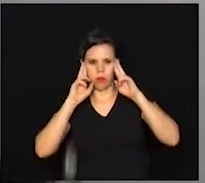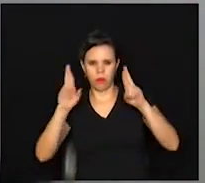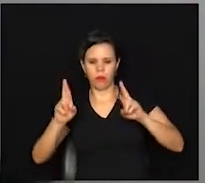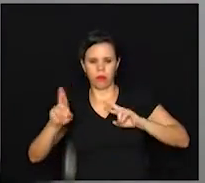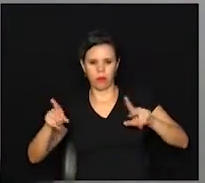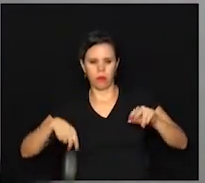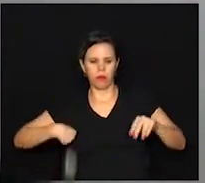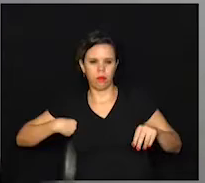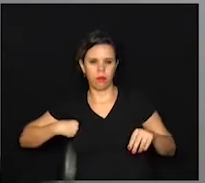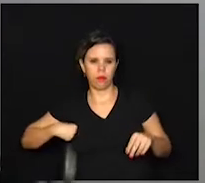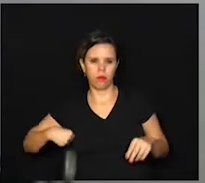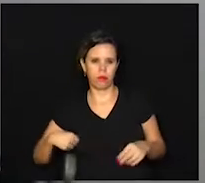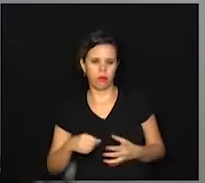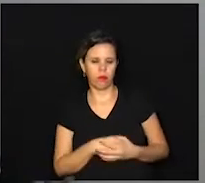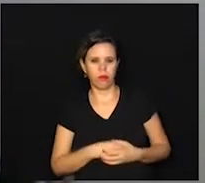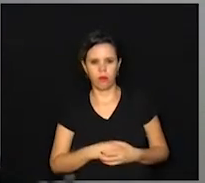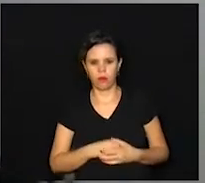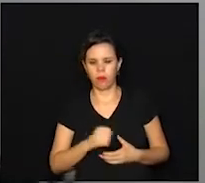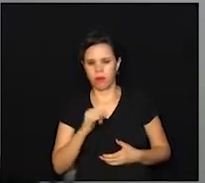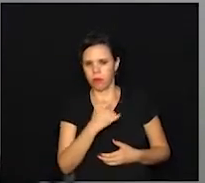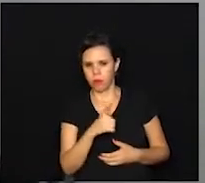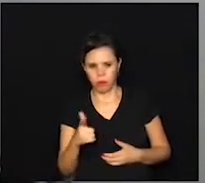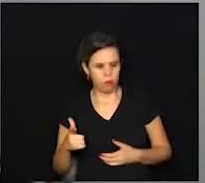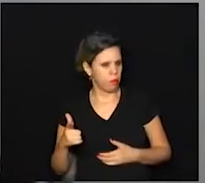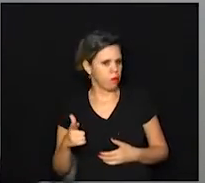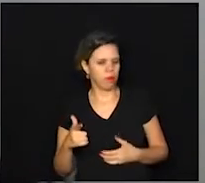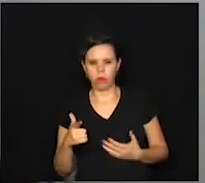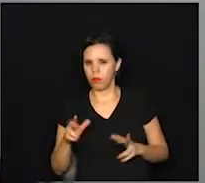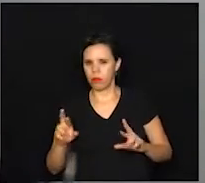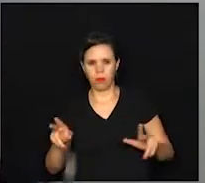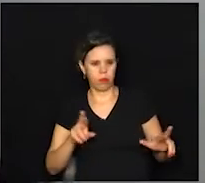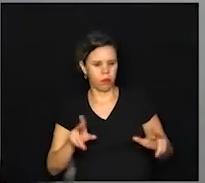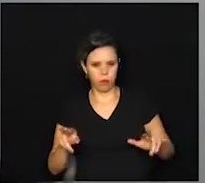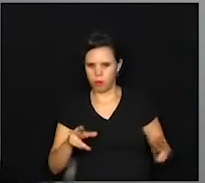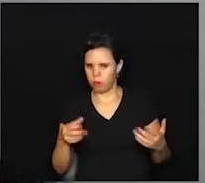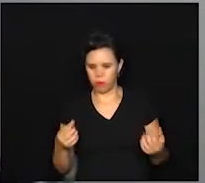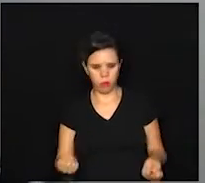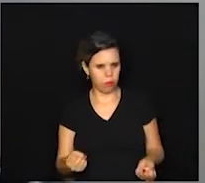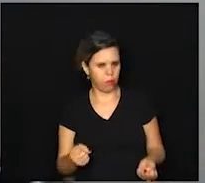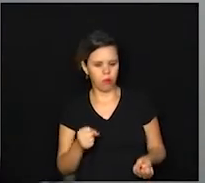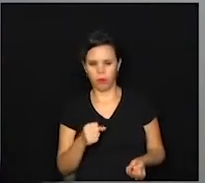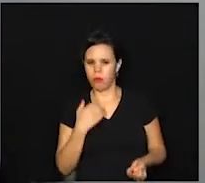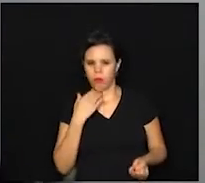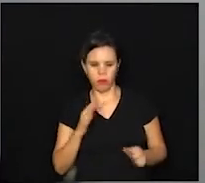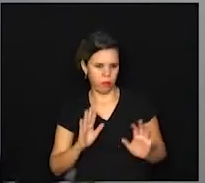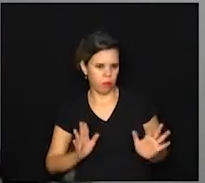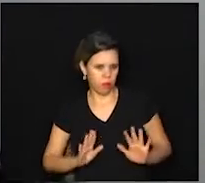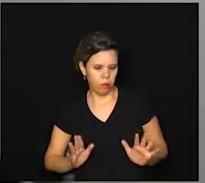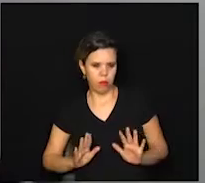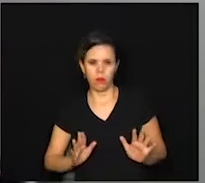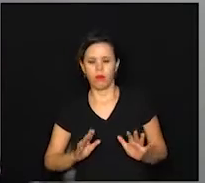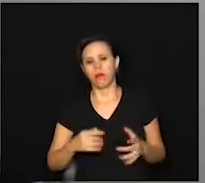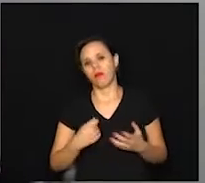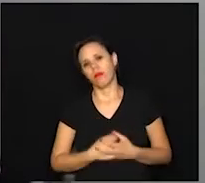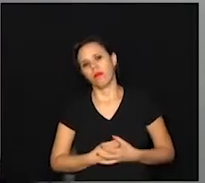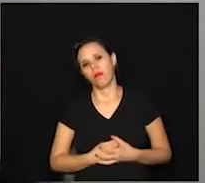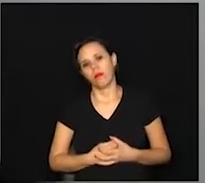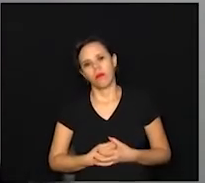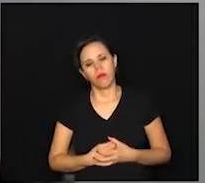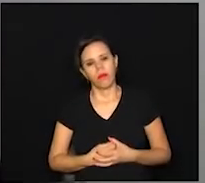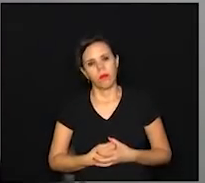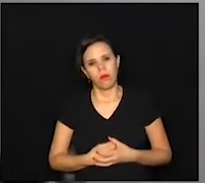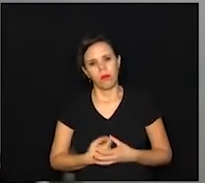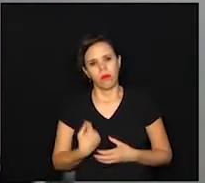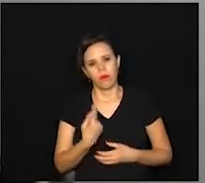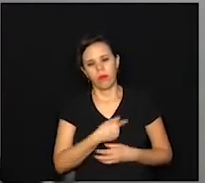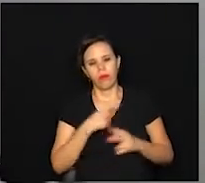diferenças, né? Nada que não contemple diferenças, a múltipla, né? Como nós